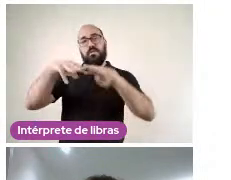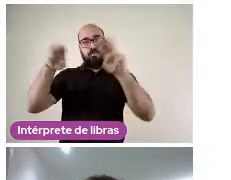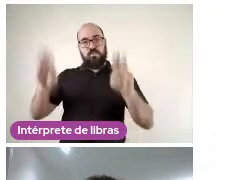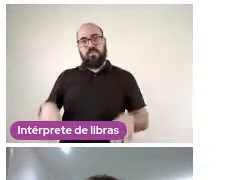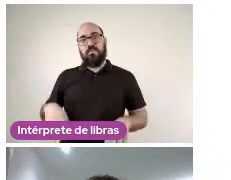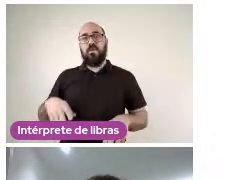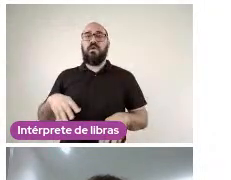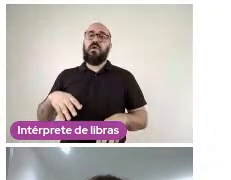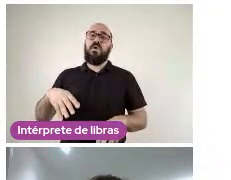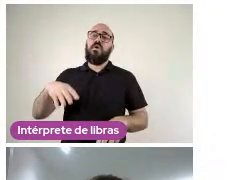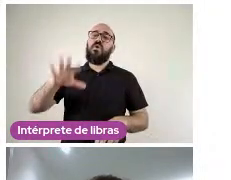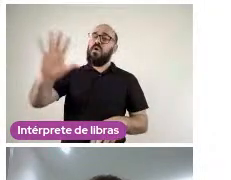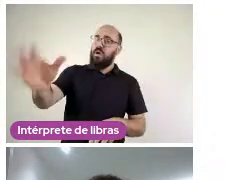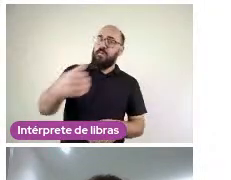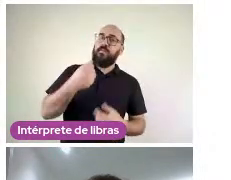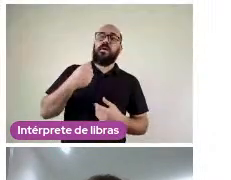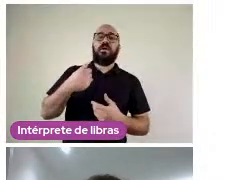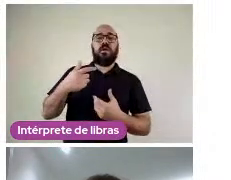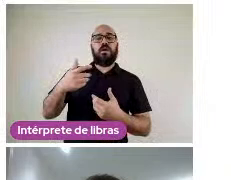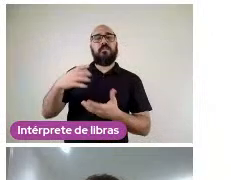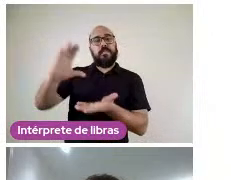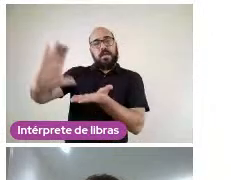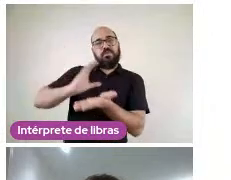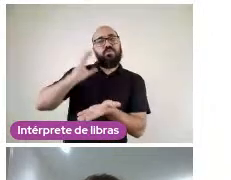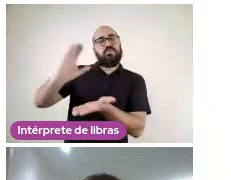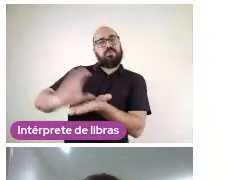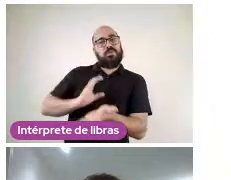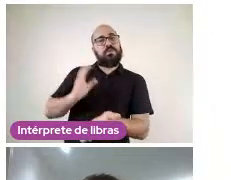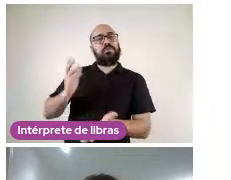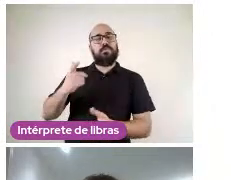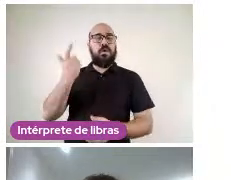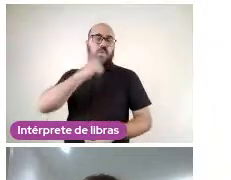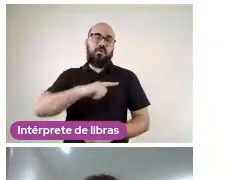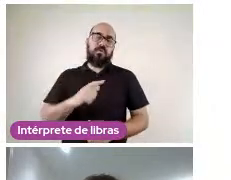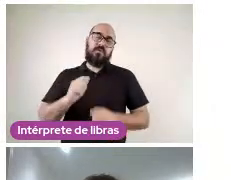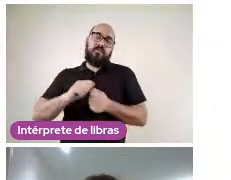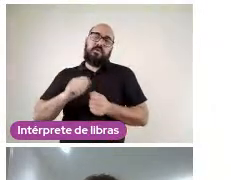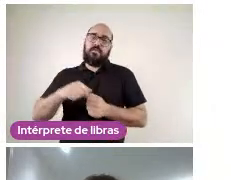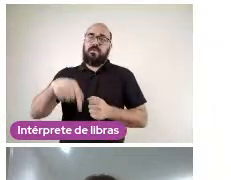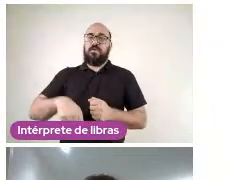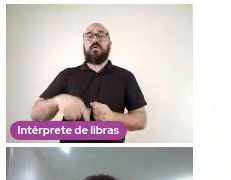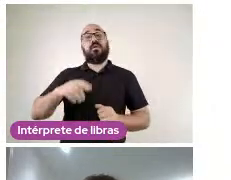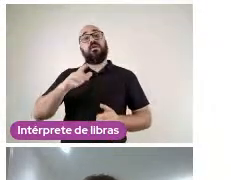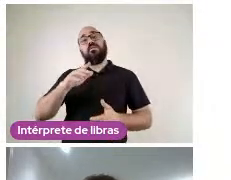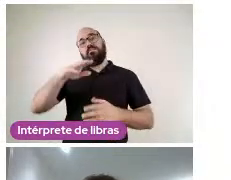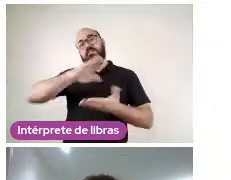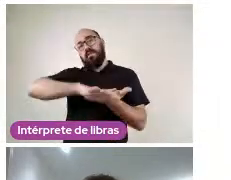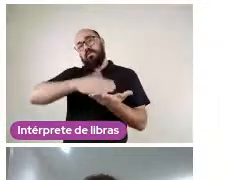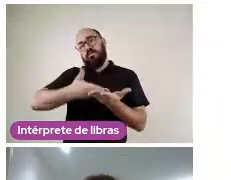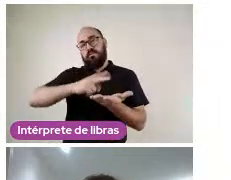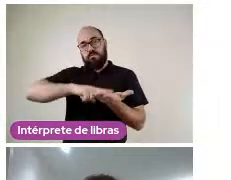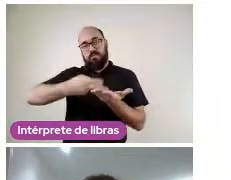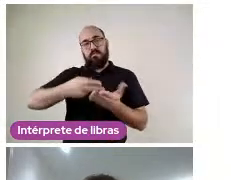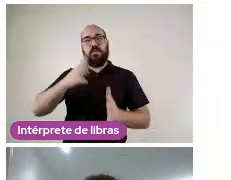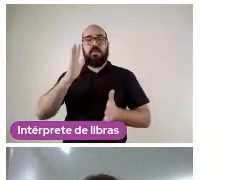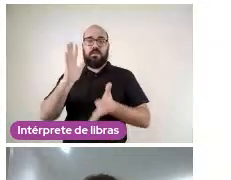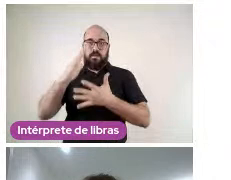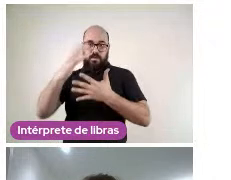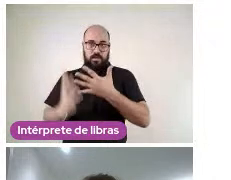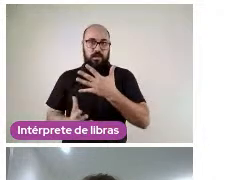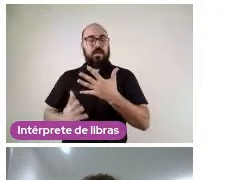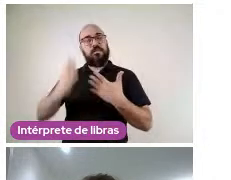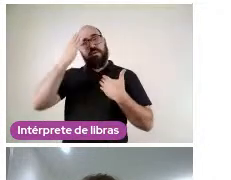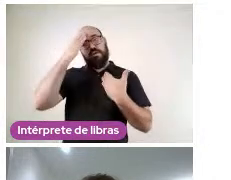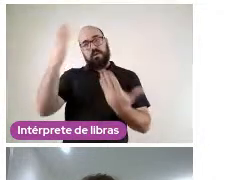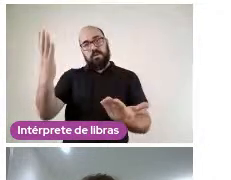da CAPES e da FAPERJ, que principalmente para a realização da tradução em Libras, agradecer o pessoal da tradução e